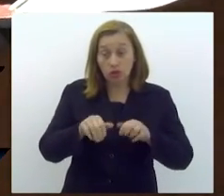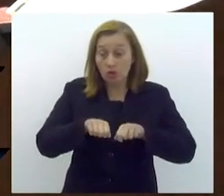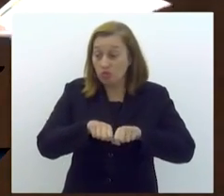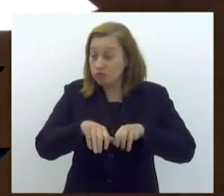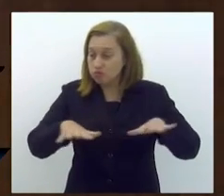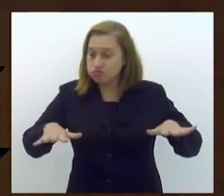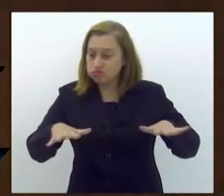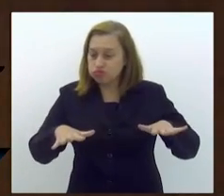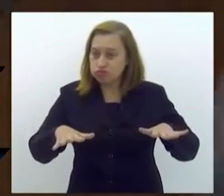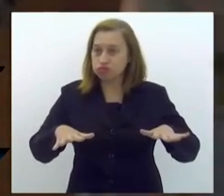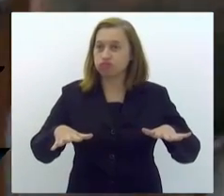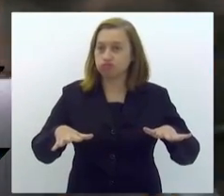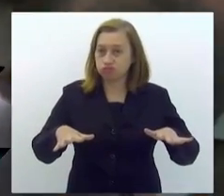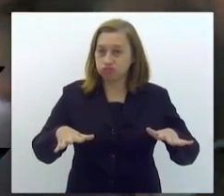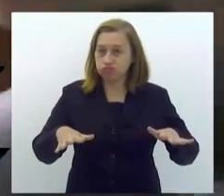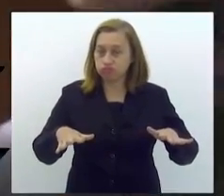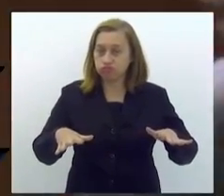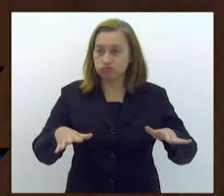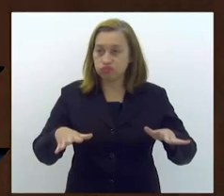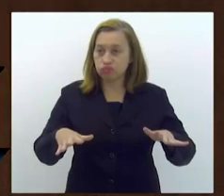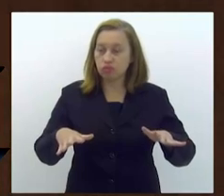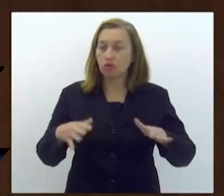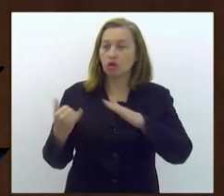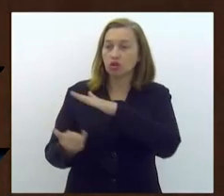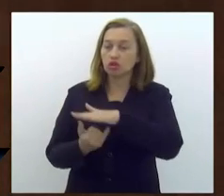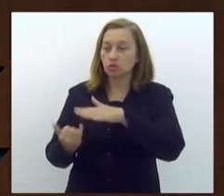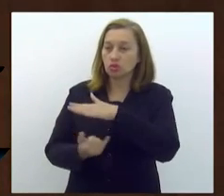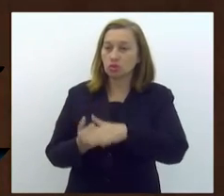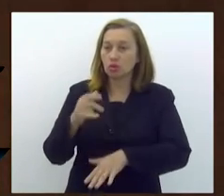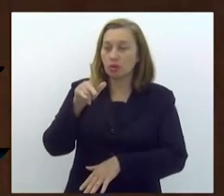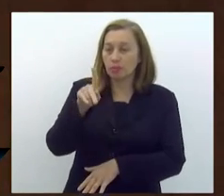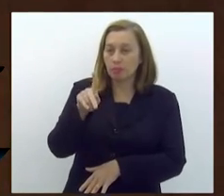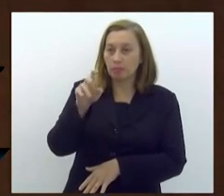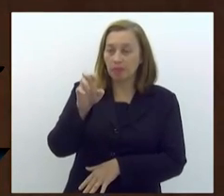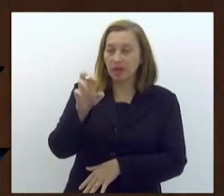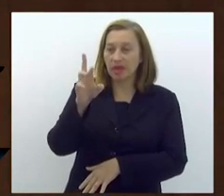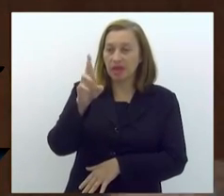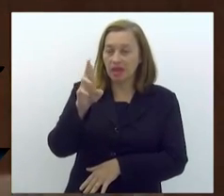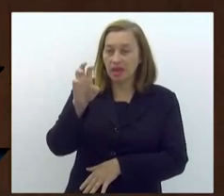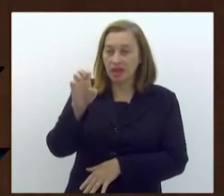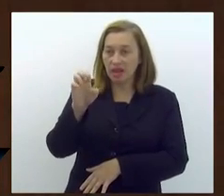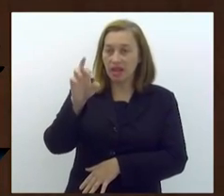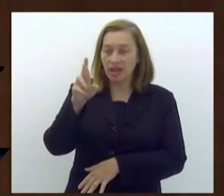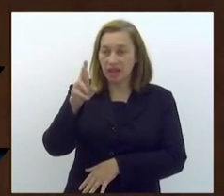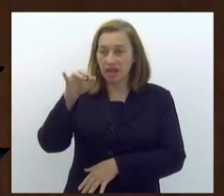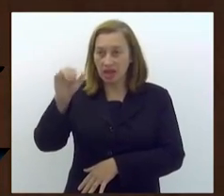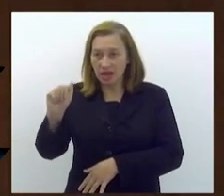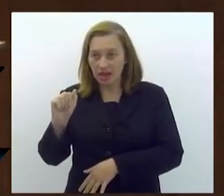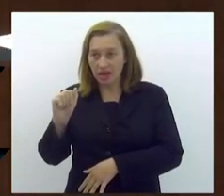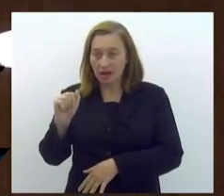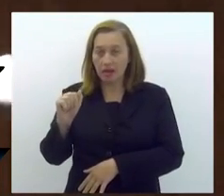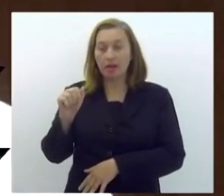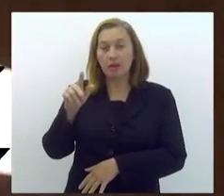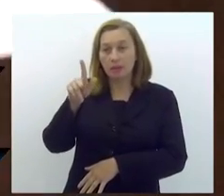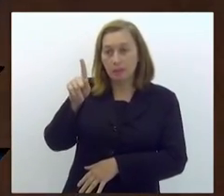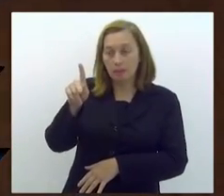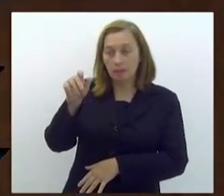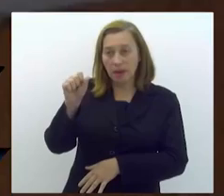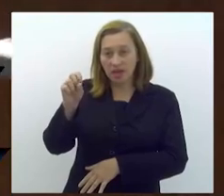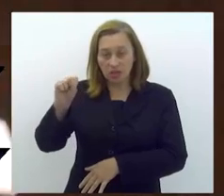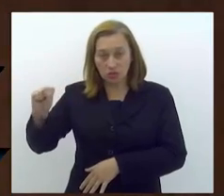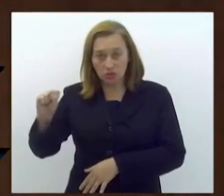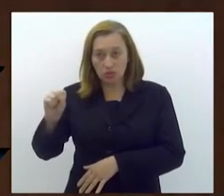para cá o Instituto Pereira Passos fazendo sua pesquisa Instituto esse muito renomado aponta aqui